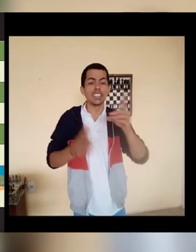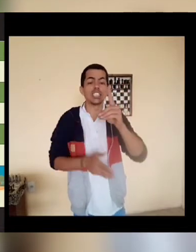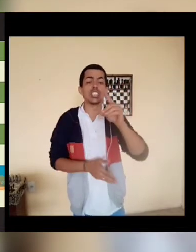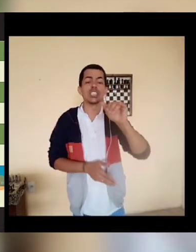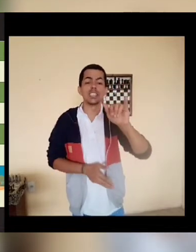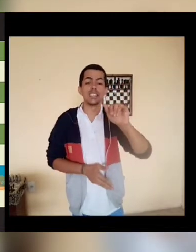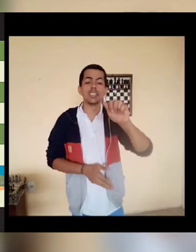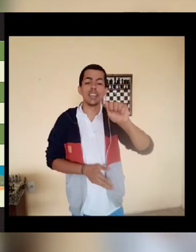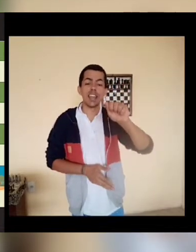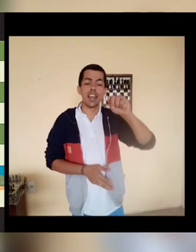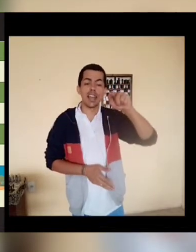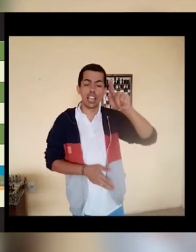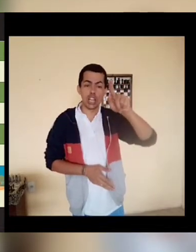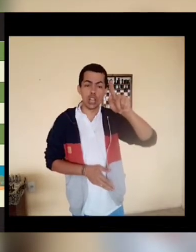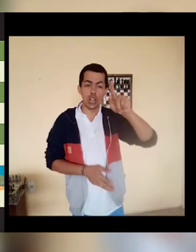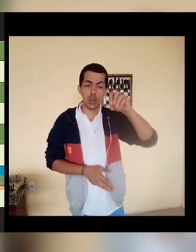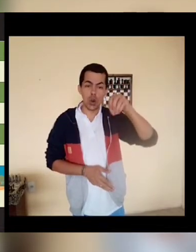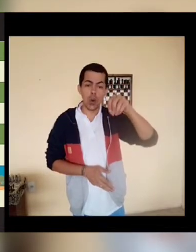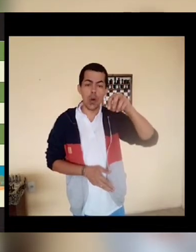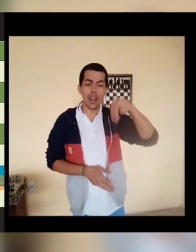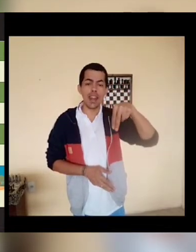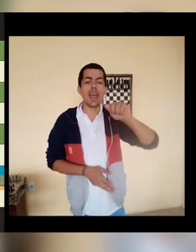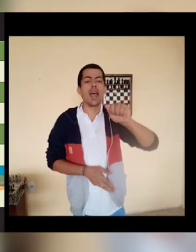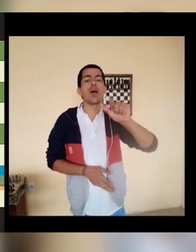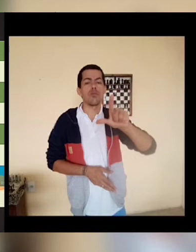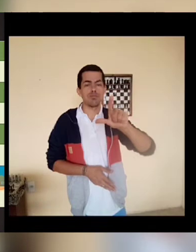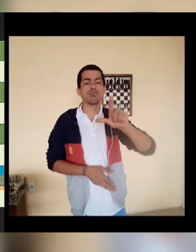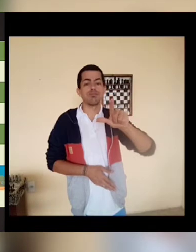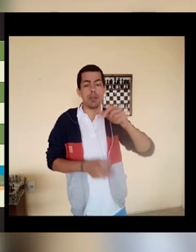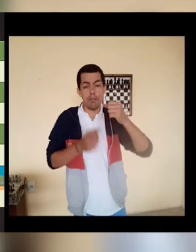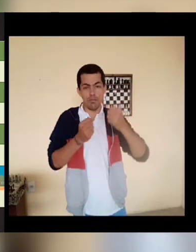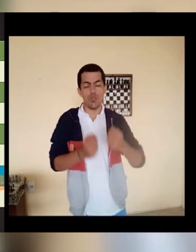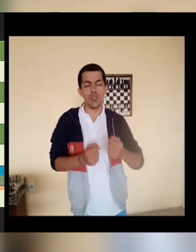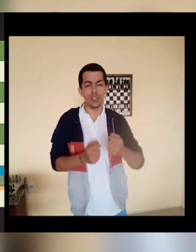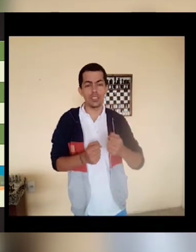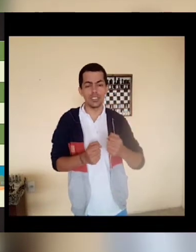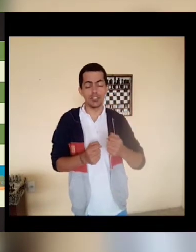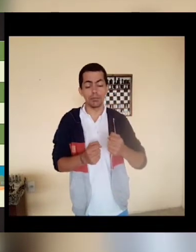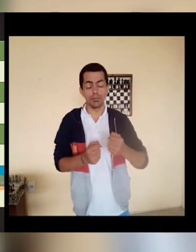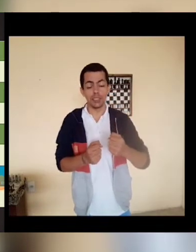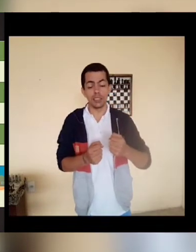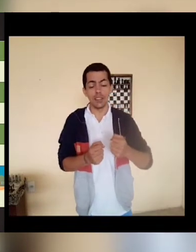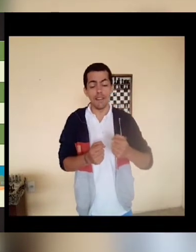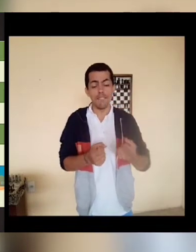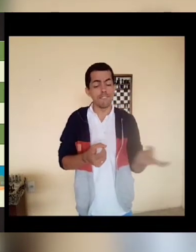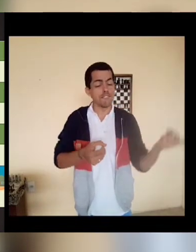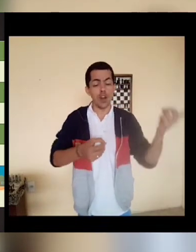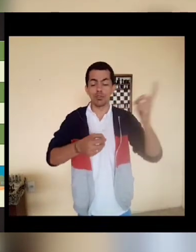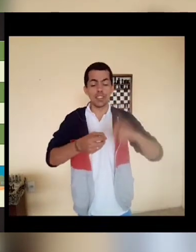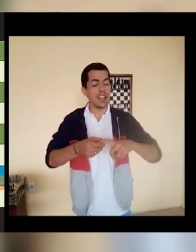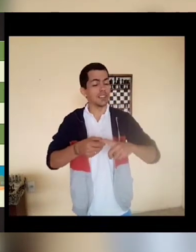diagonal, diagonal ele pode, ok? Somente na captura.